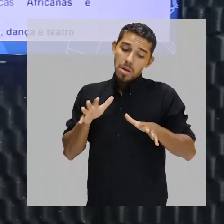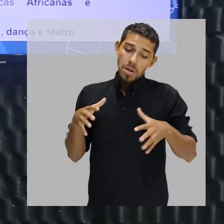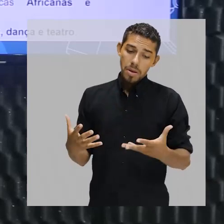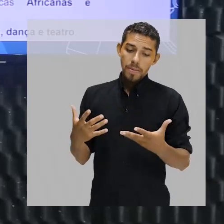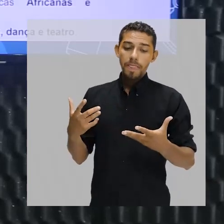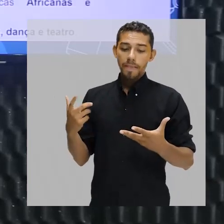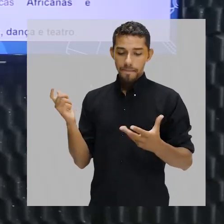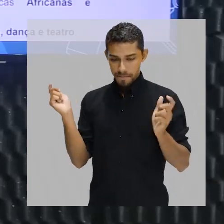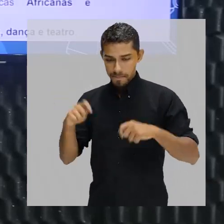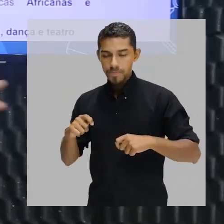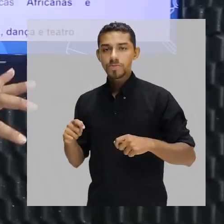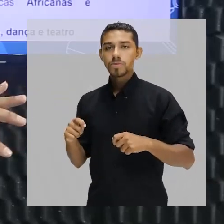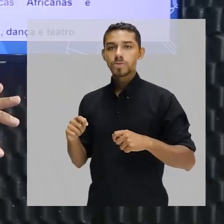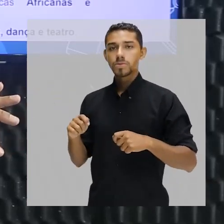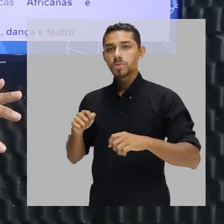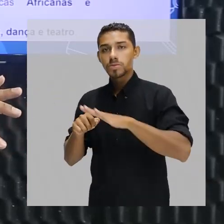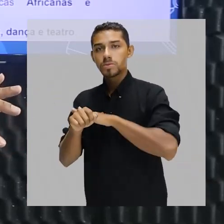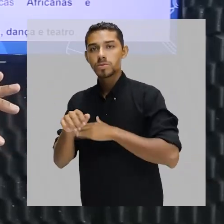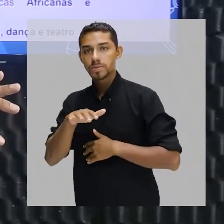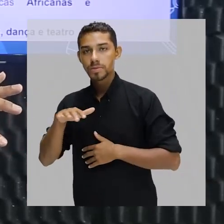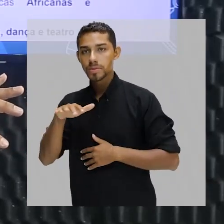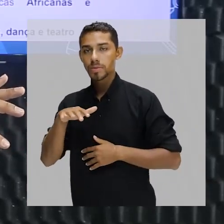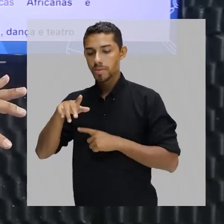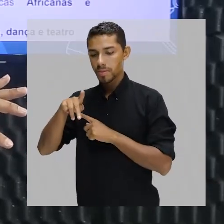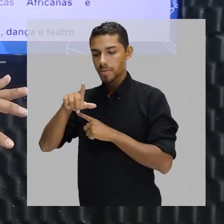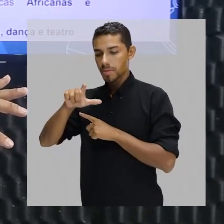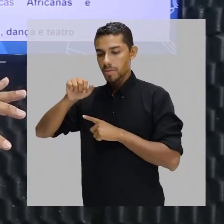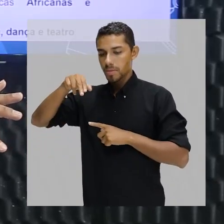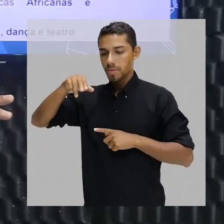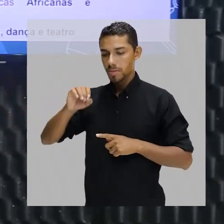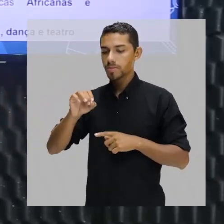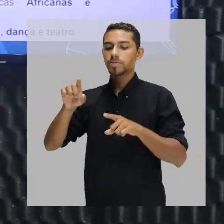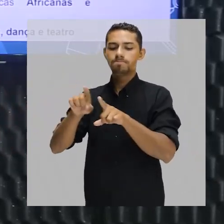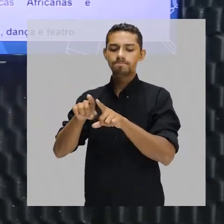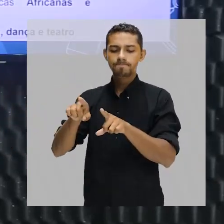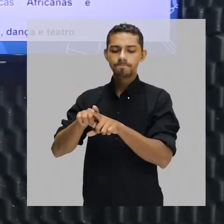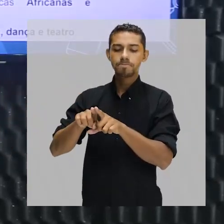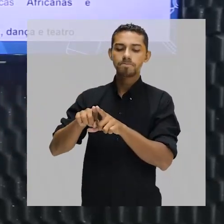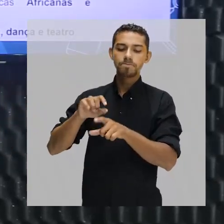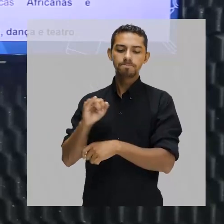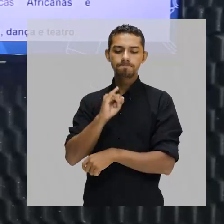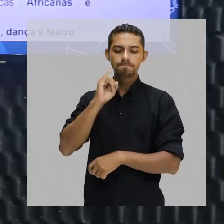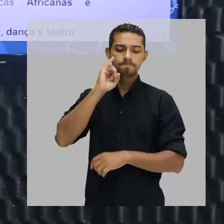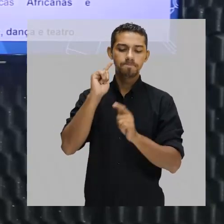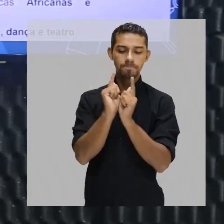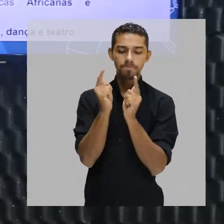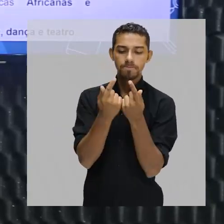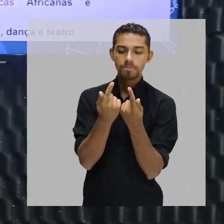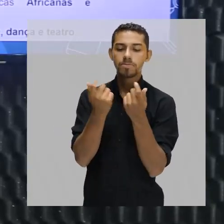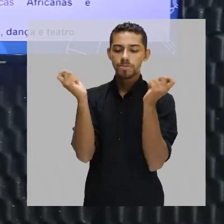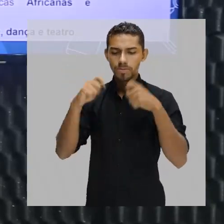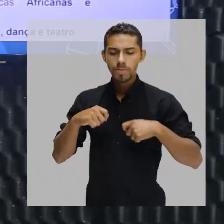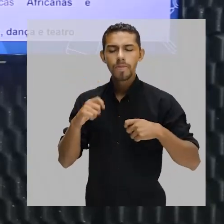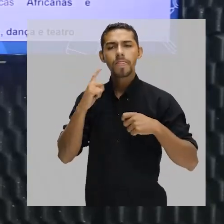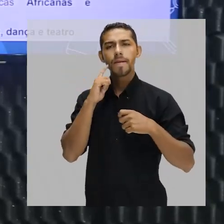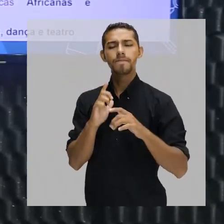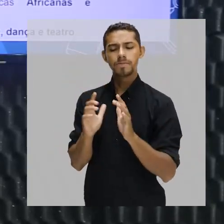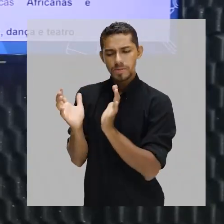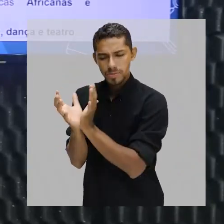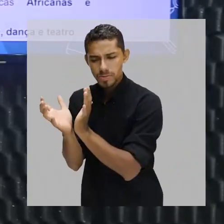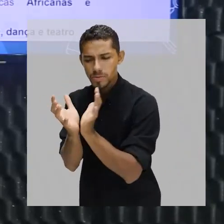ele vai sendo colocado num plano meio de falta de importância, quando na verdade esses grupos que são pequenos, que vão